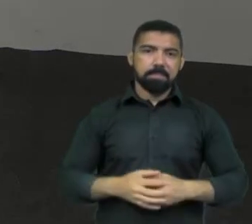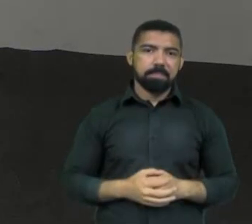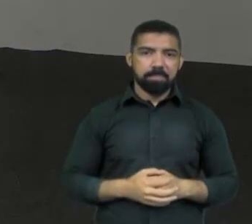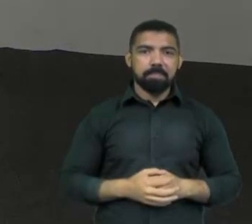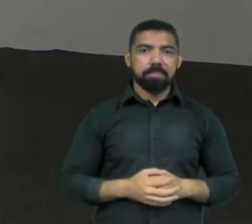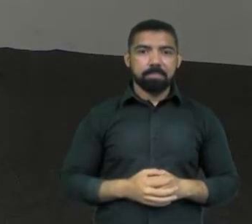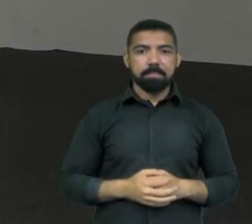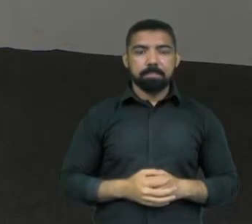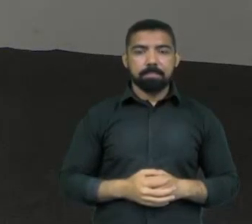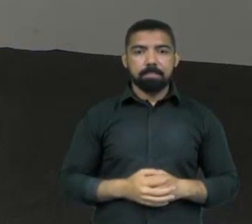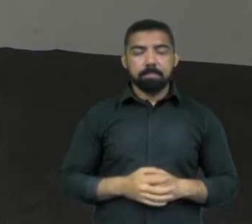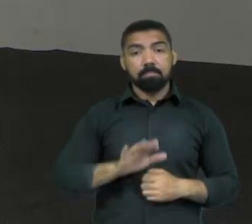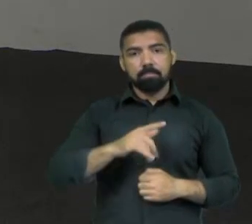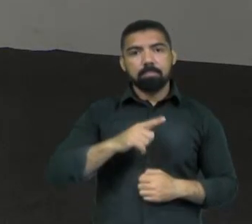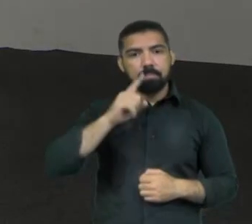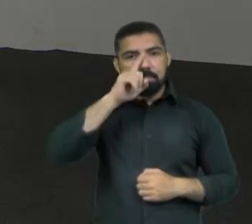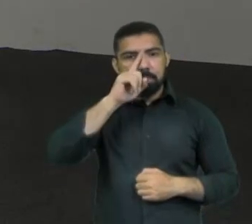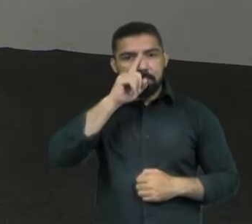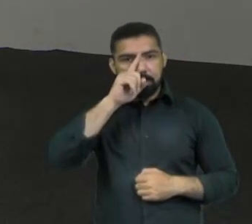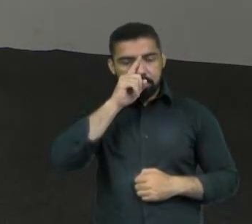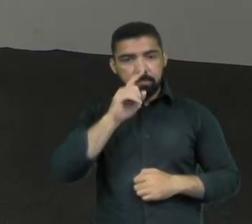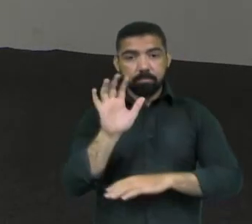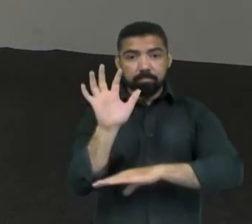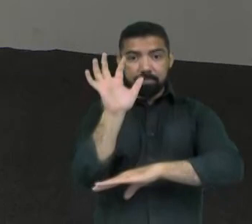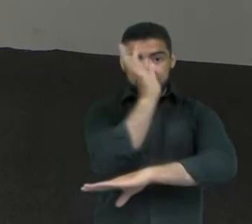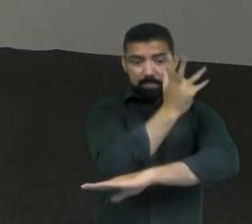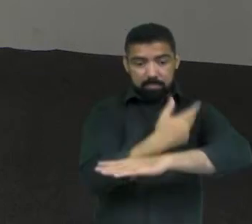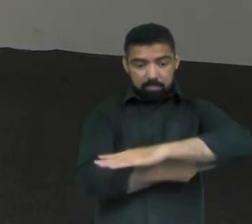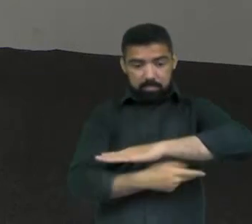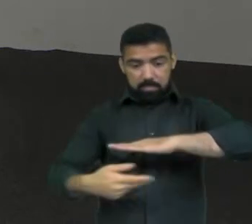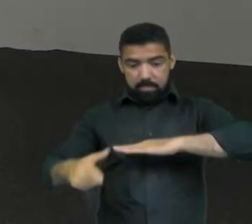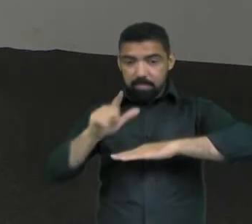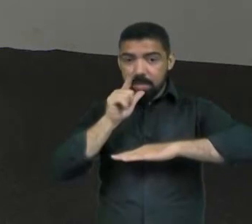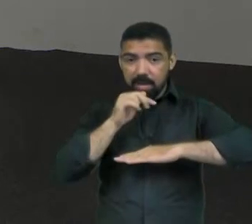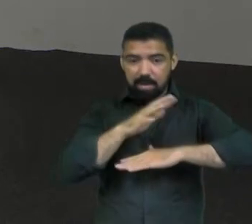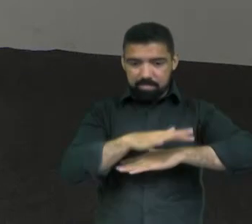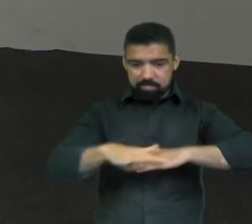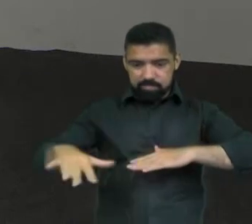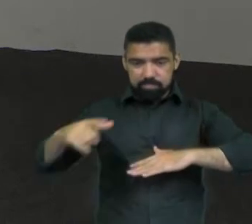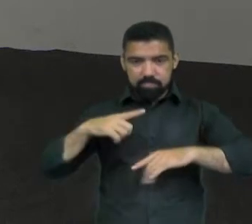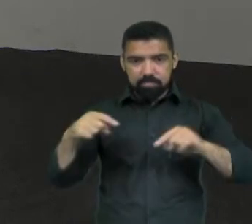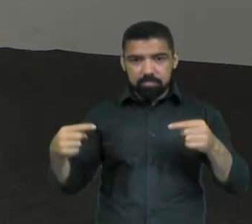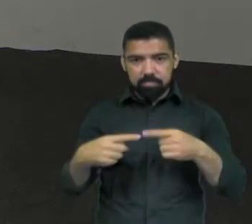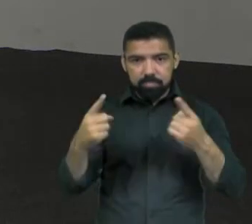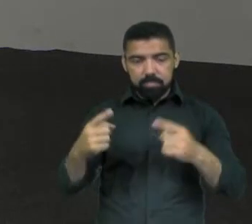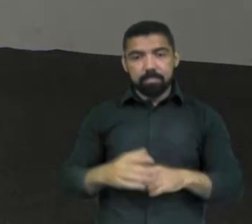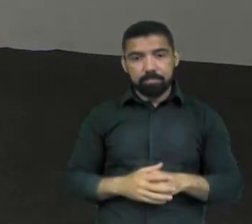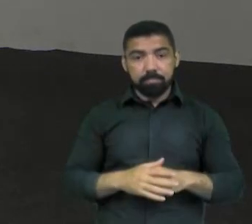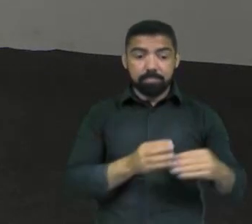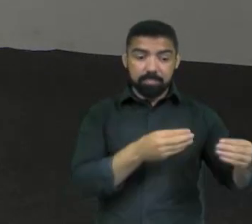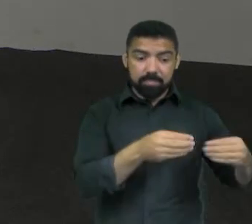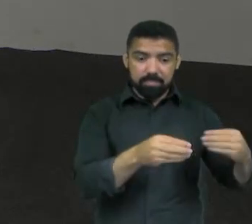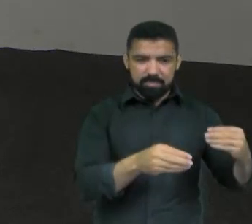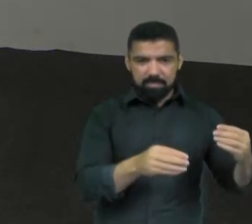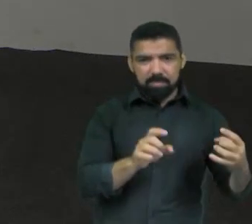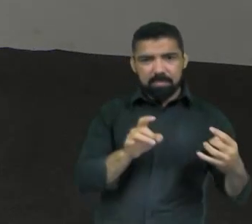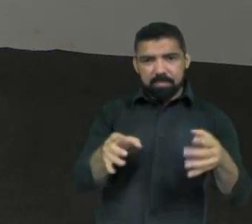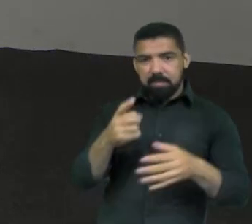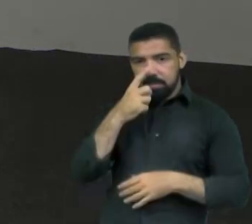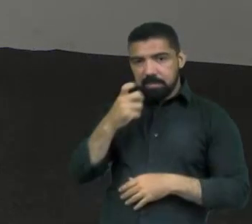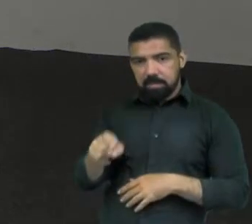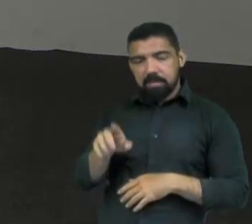Entre as ameaças aos ecossistemas marinhos e à saúde dos oceanos, a poluição por plástico é uma das